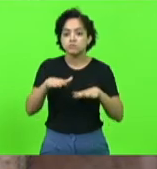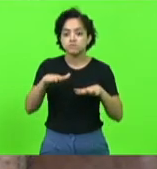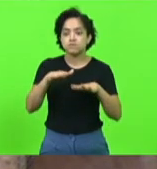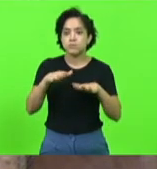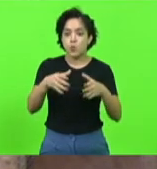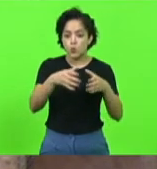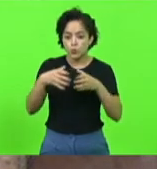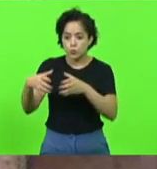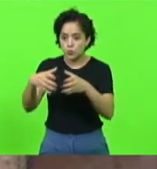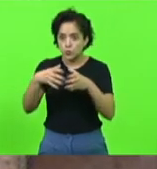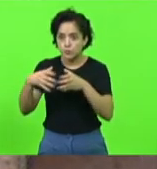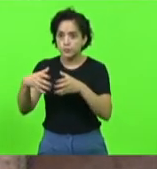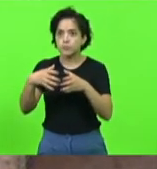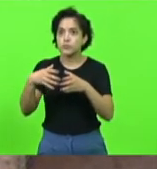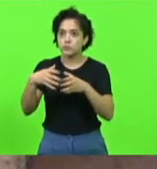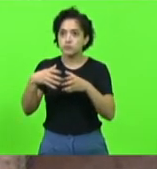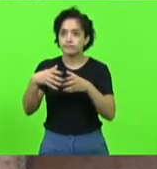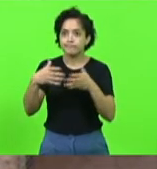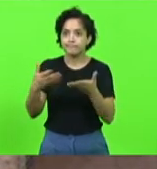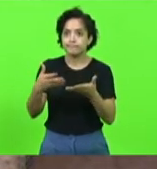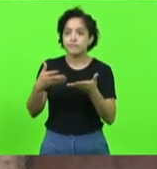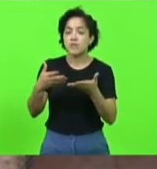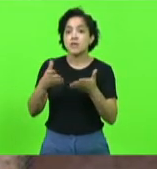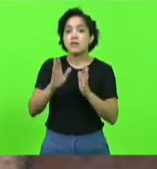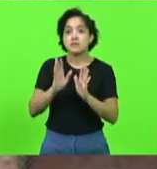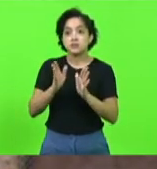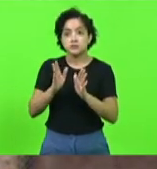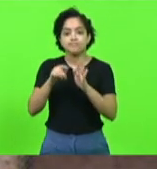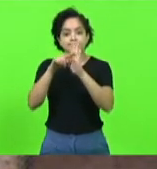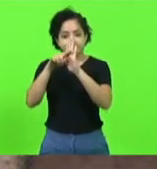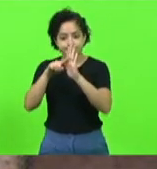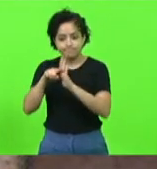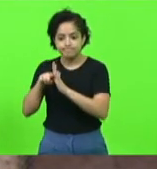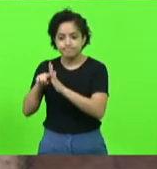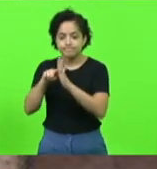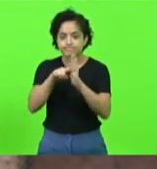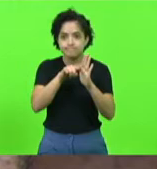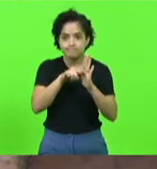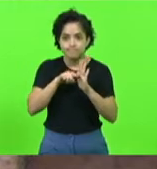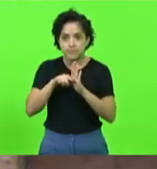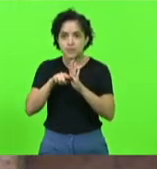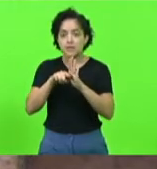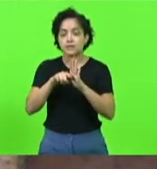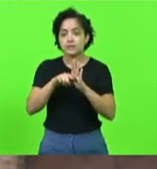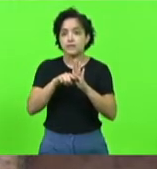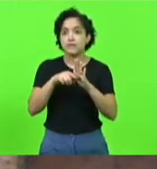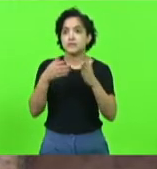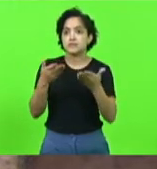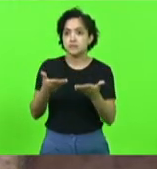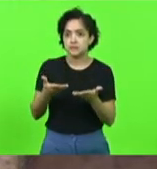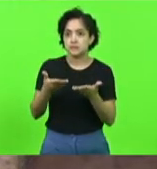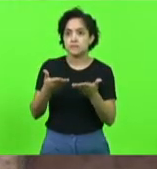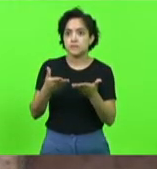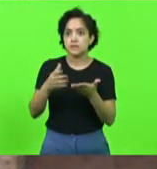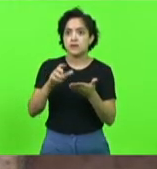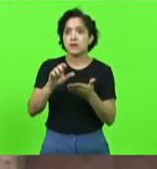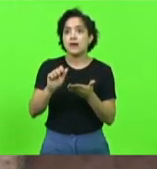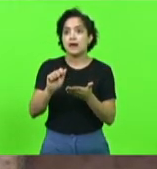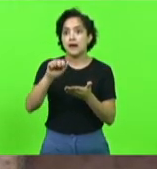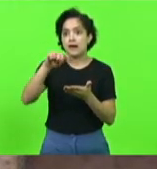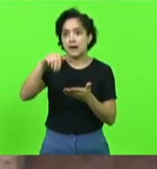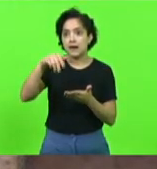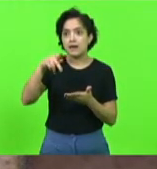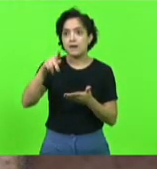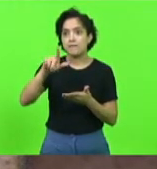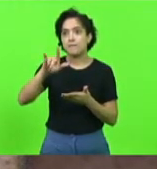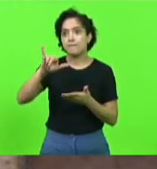vários grupos sendo instalados essa pesquisa através do teste de pezinho, que a gente chama de ampliado, para